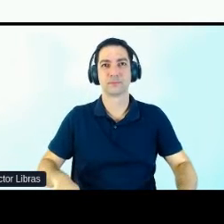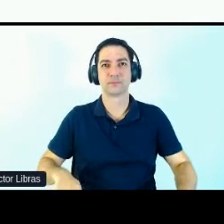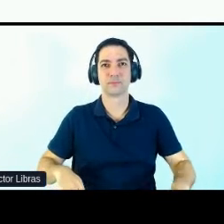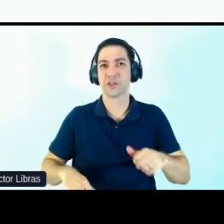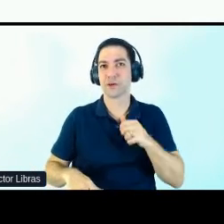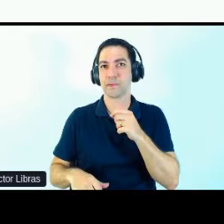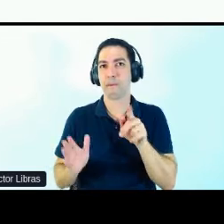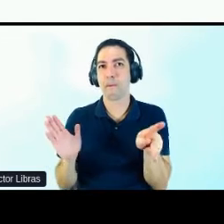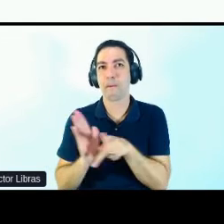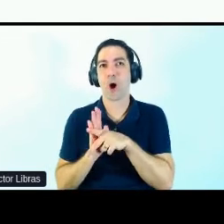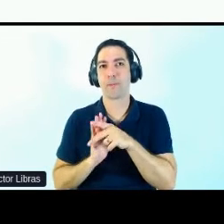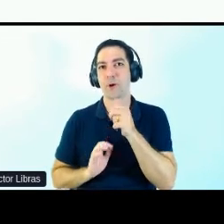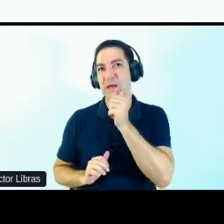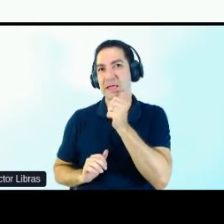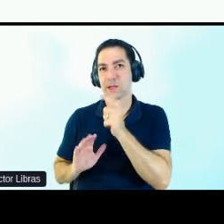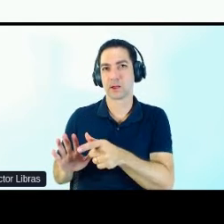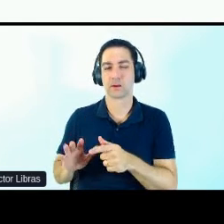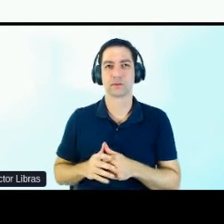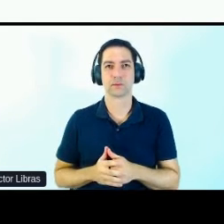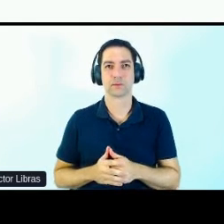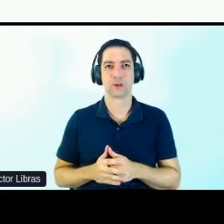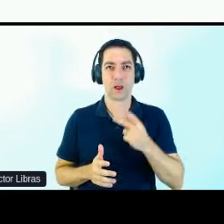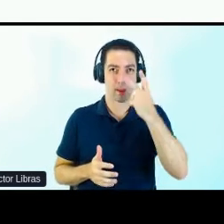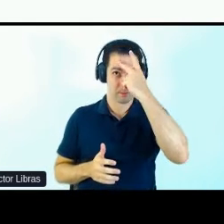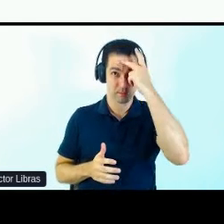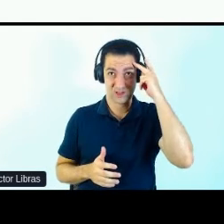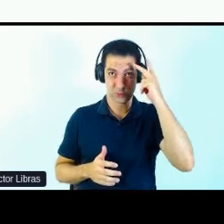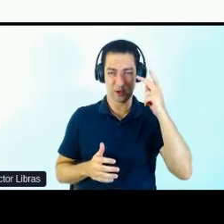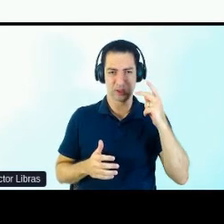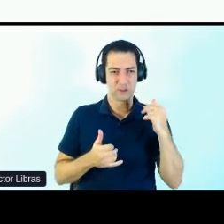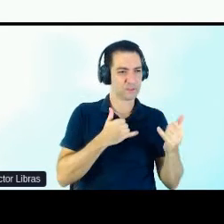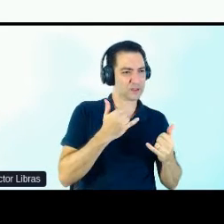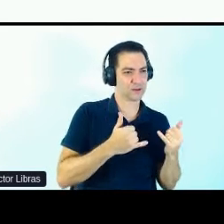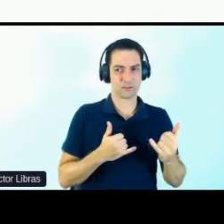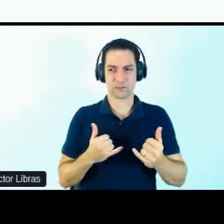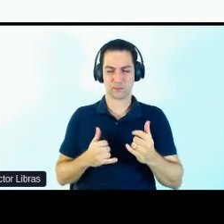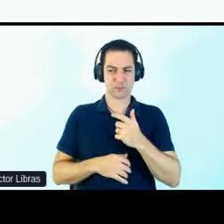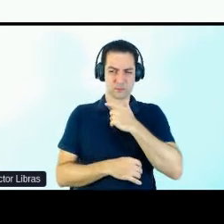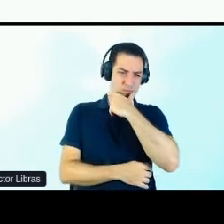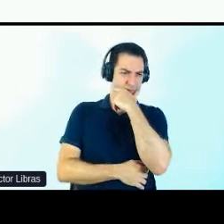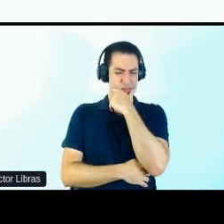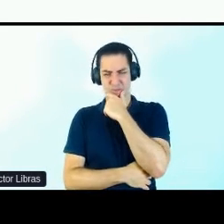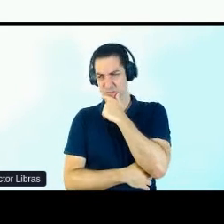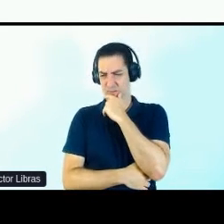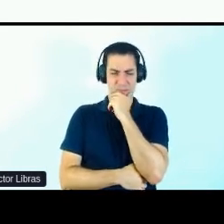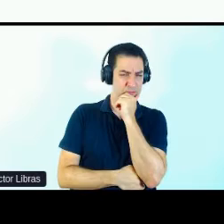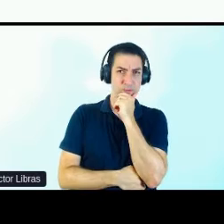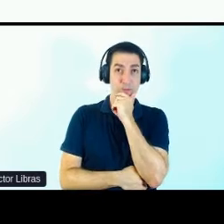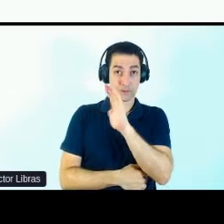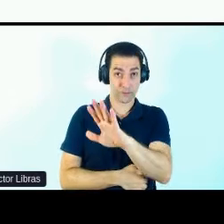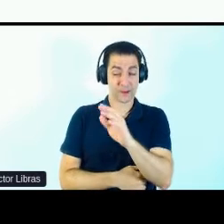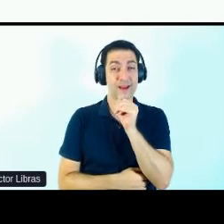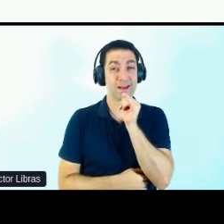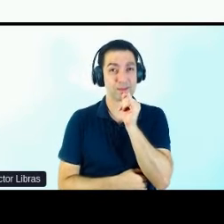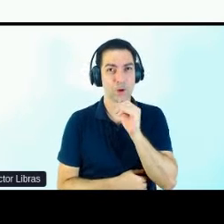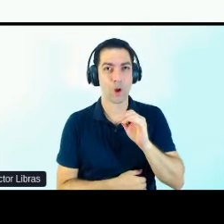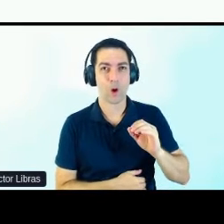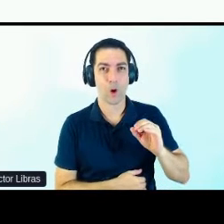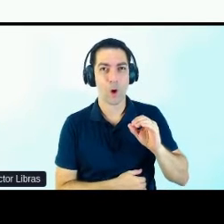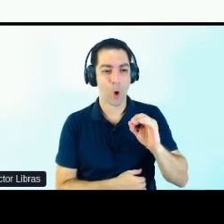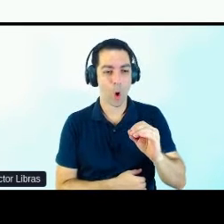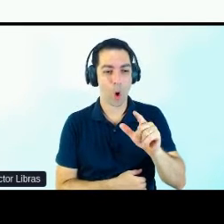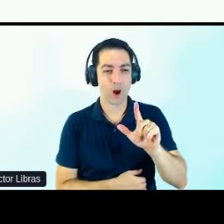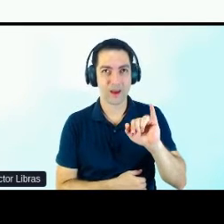nenhuma, eles só reforçaram ainda mais esses estereótipos de gênero. Então quando eles brincaram lá com o Oliver, que era a menina vestida